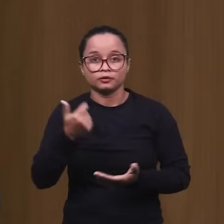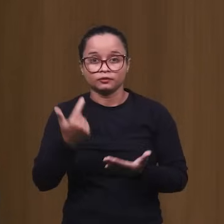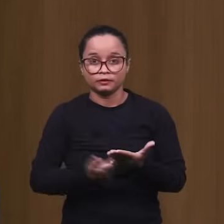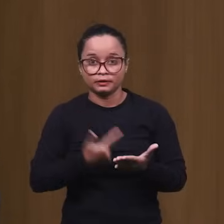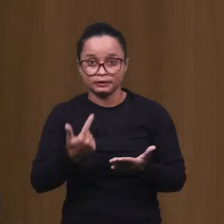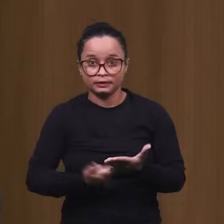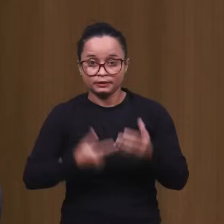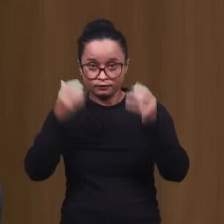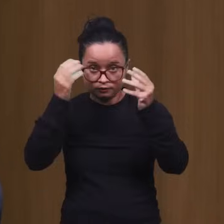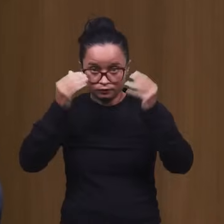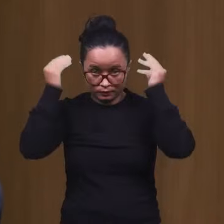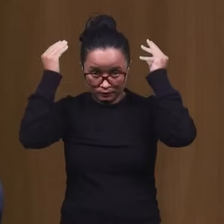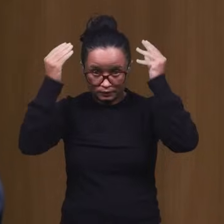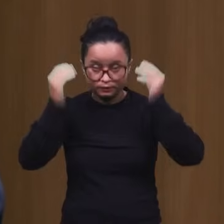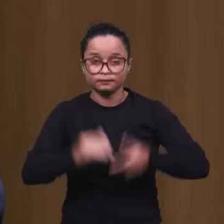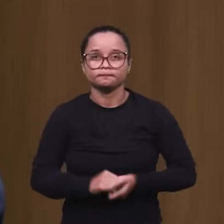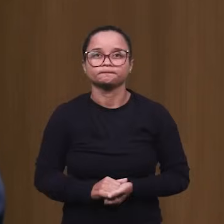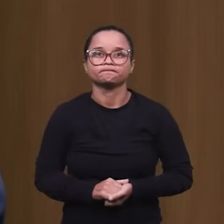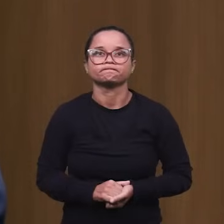livro dos Reis,